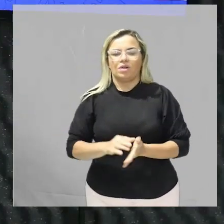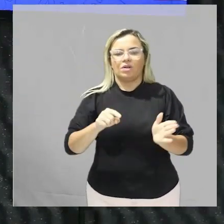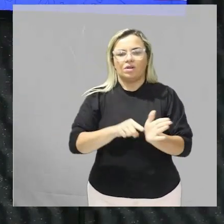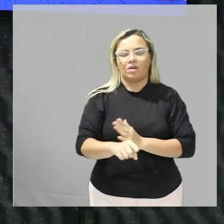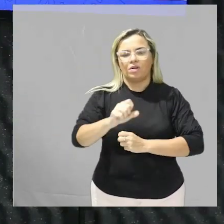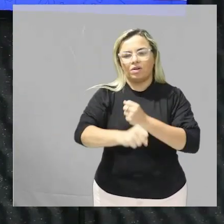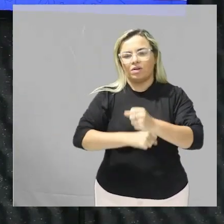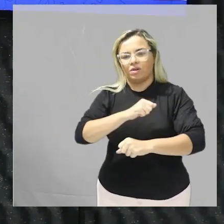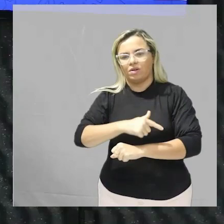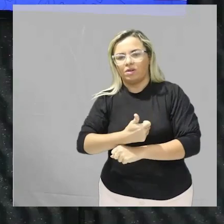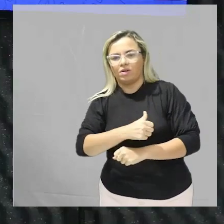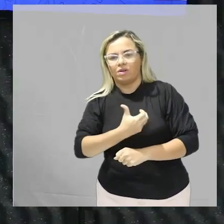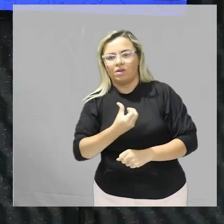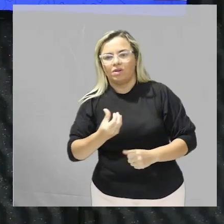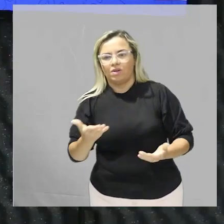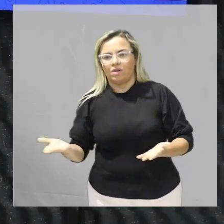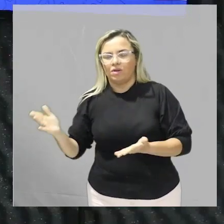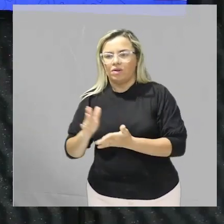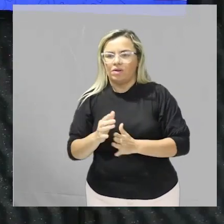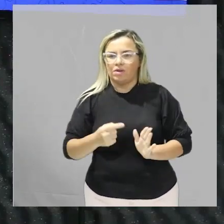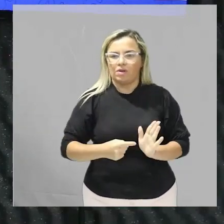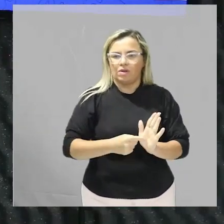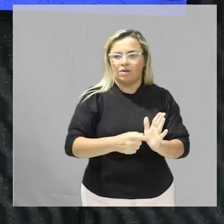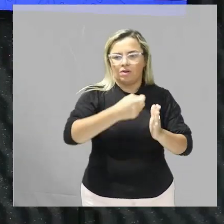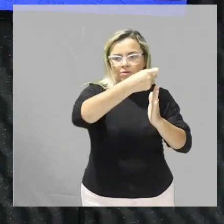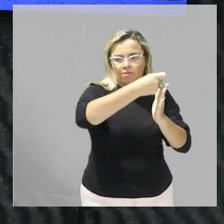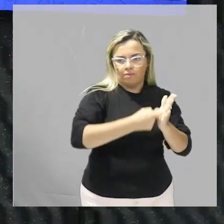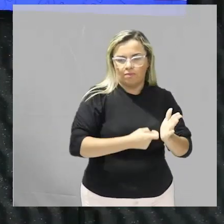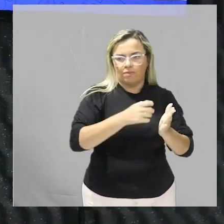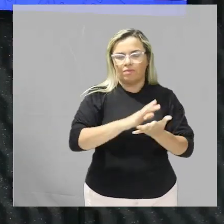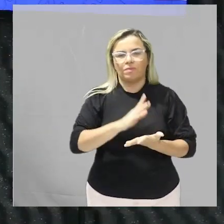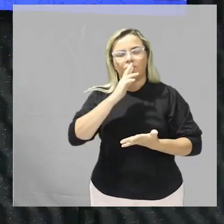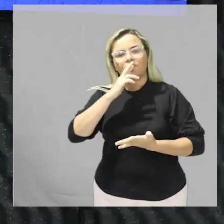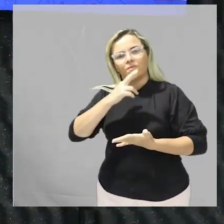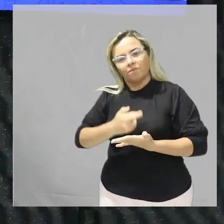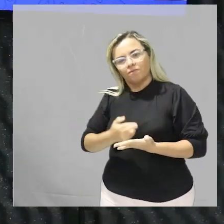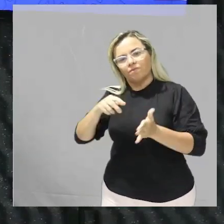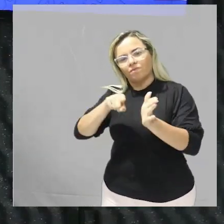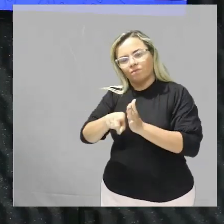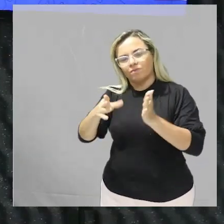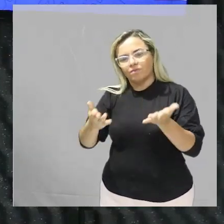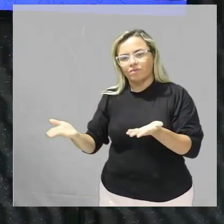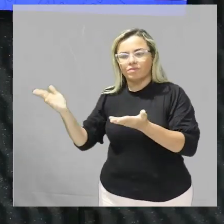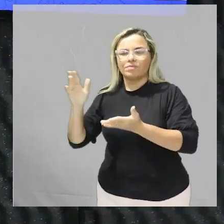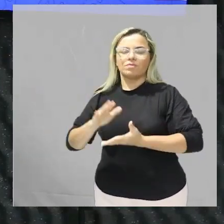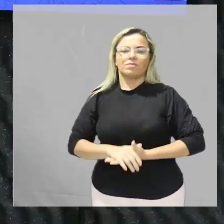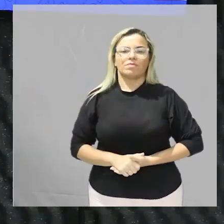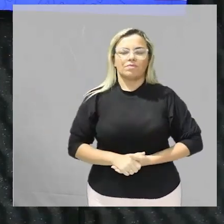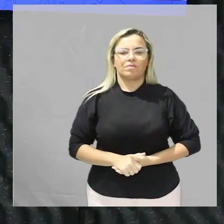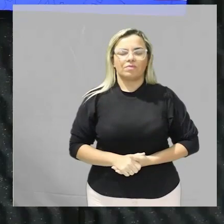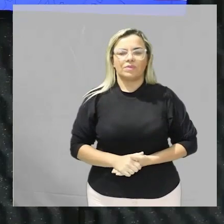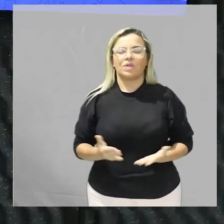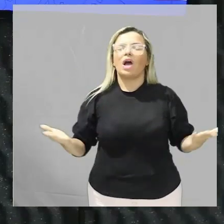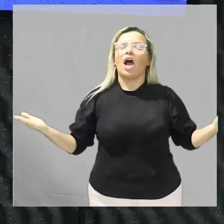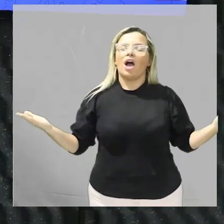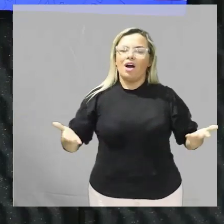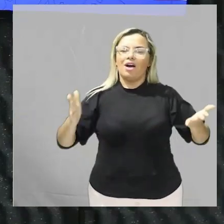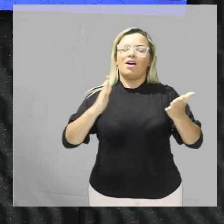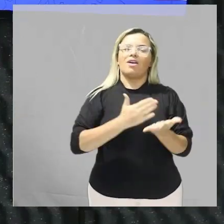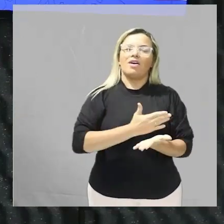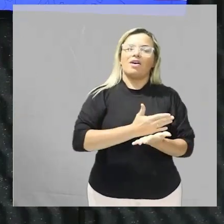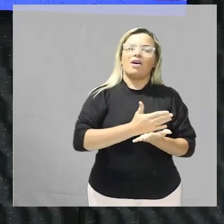o seguinte, olha só. Leia o texto a seguir para responder a questão. Então, agora ela vai começar